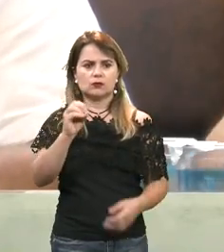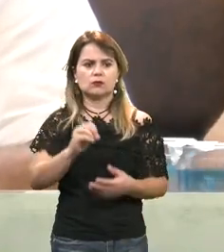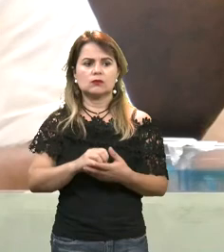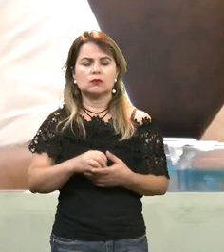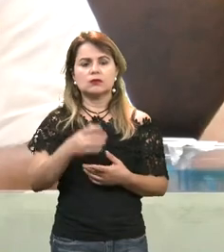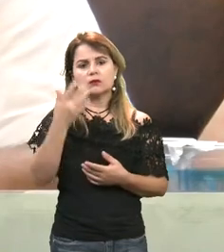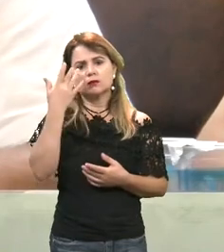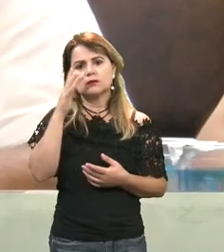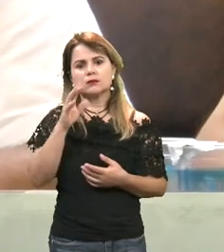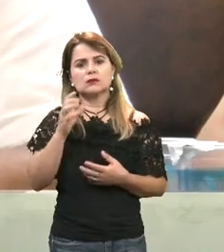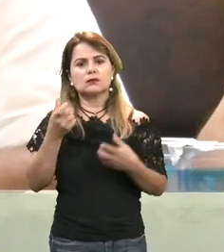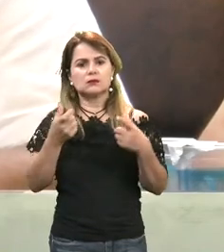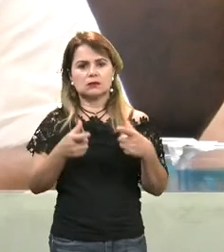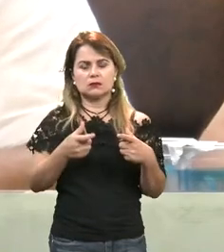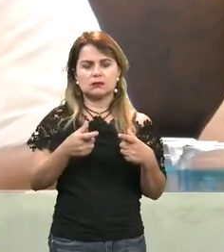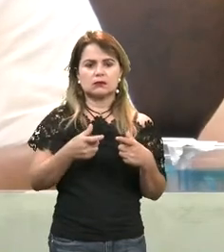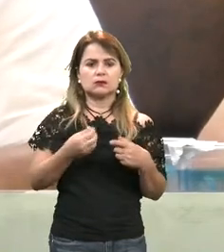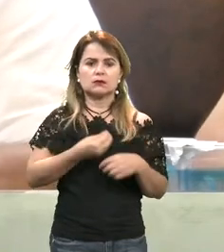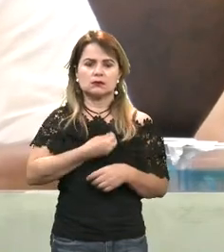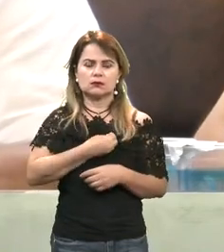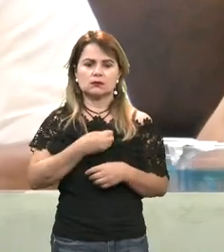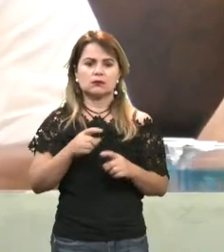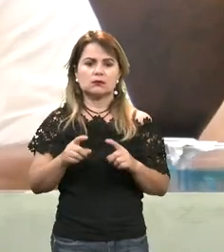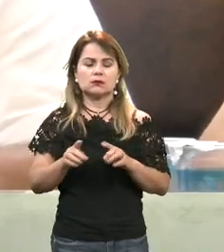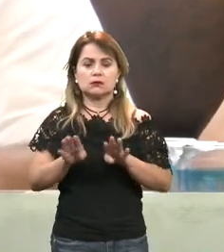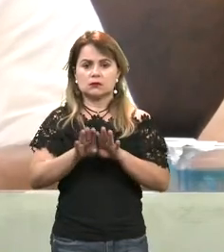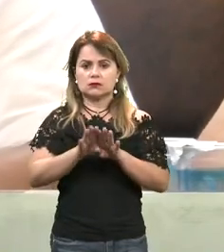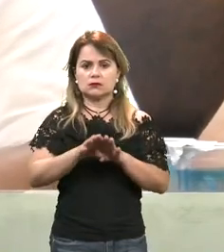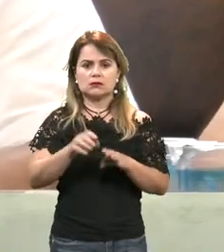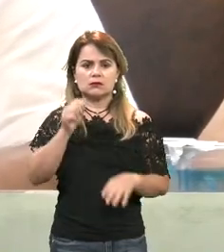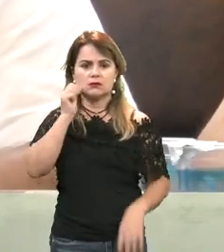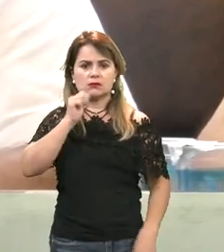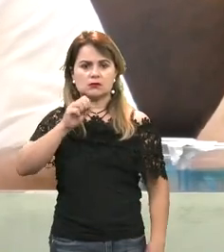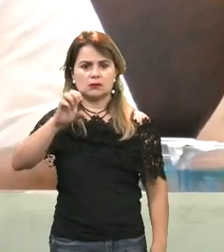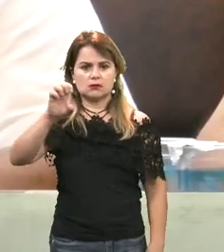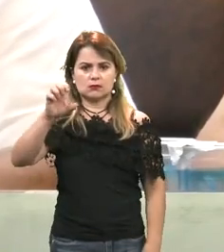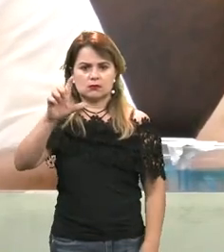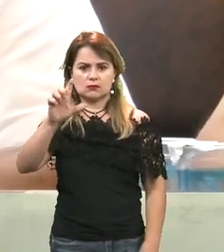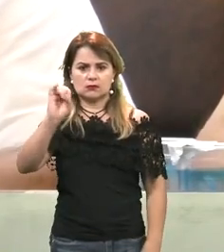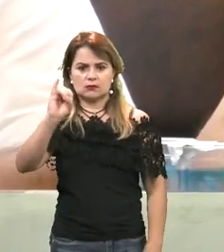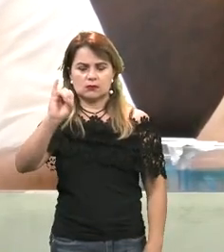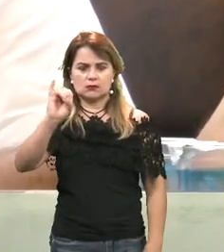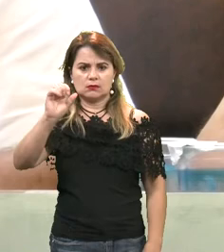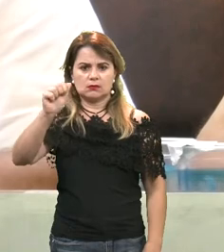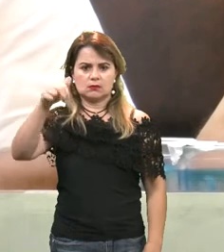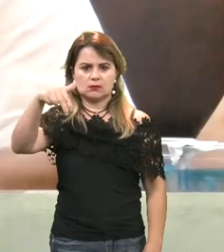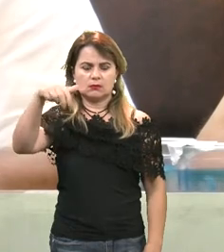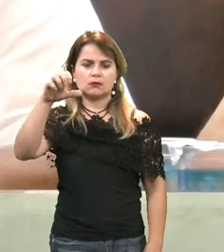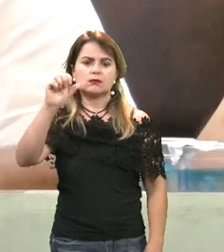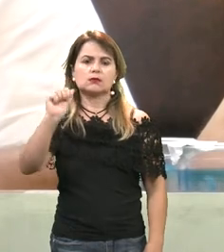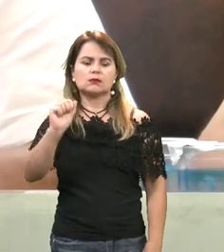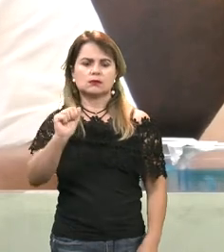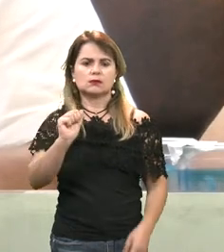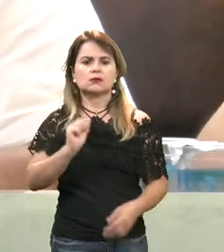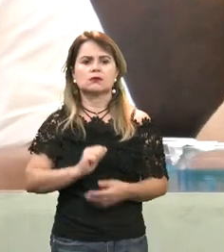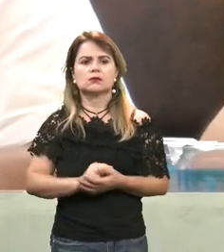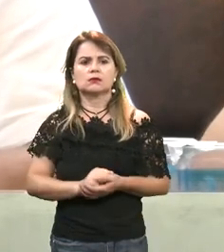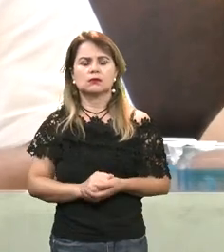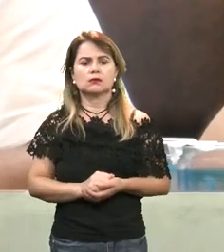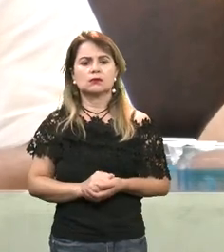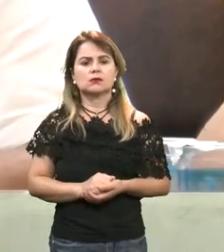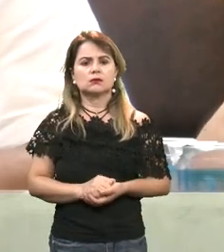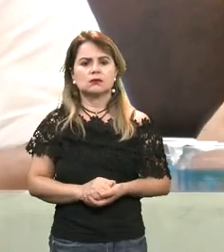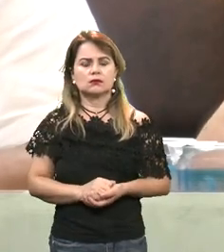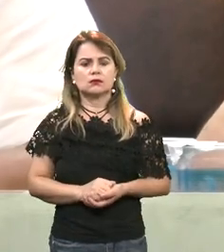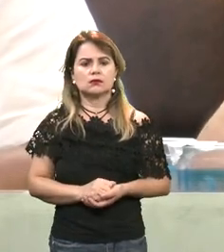subiu, e da Eliana, aqui, os integrantes do Amor Exigente, que é que fazem